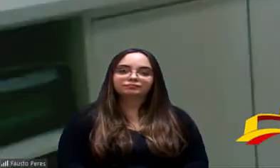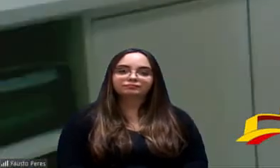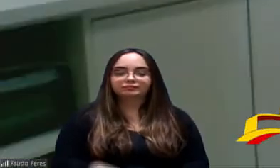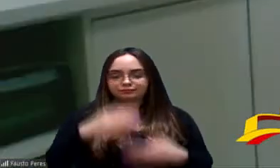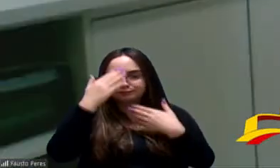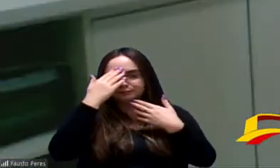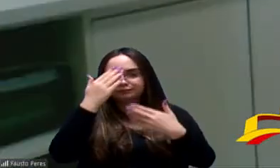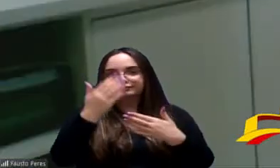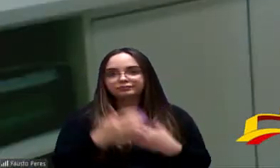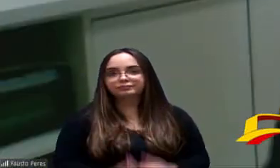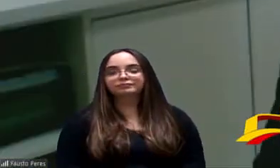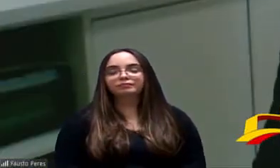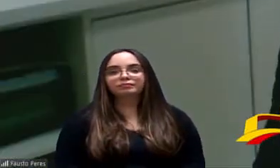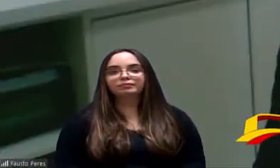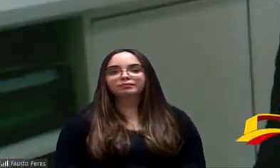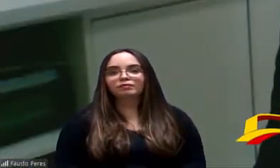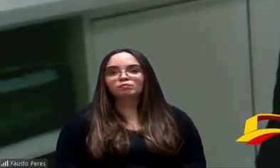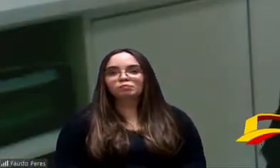então.